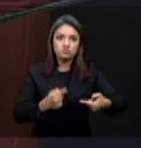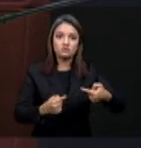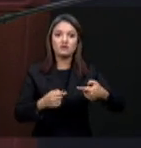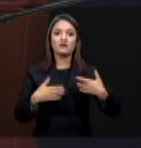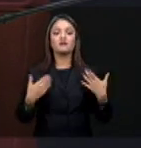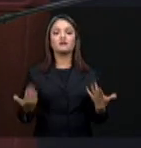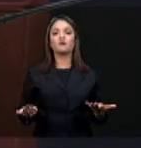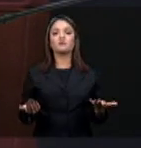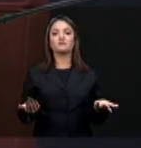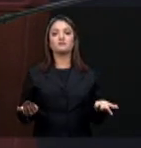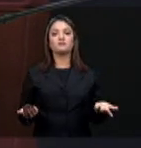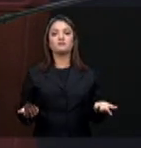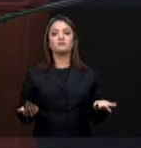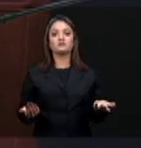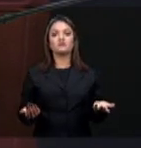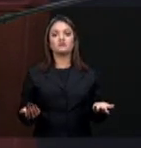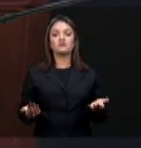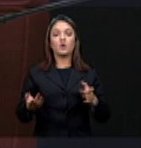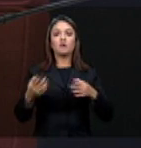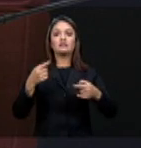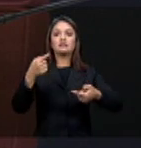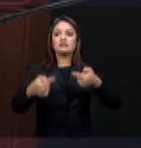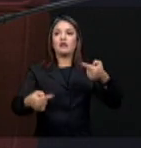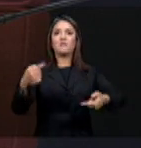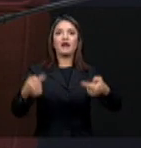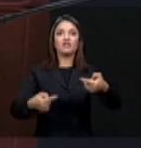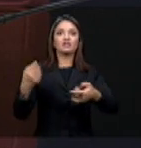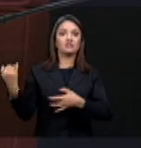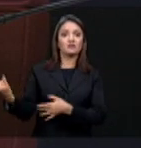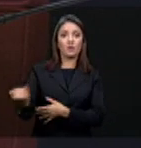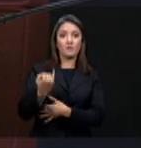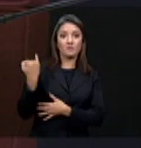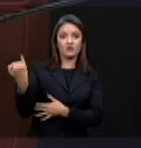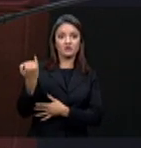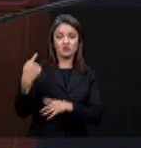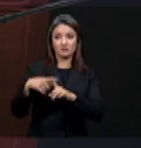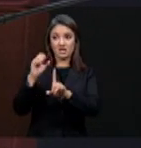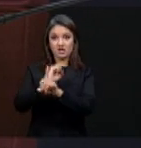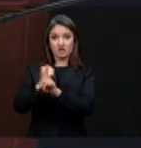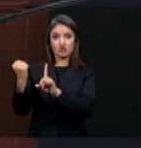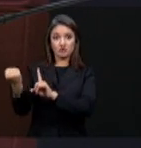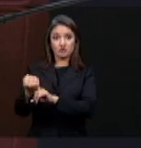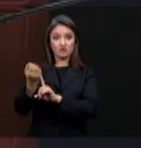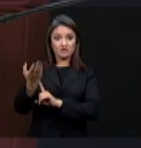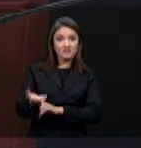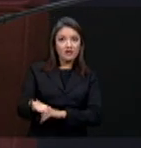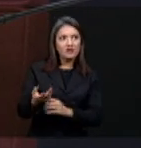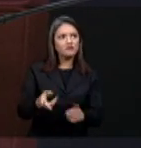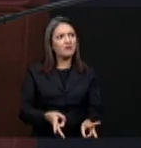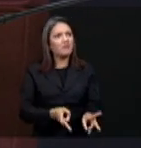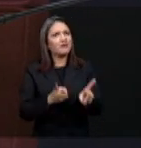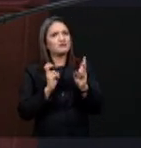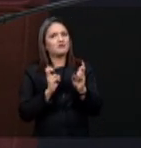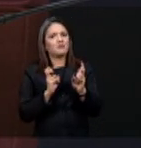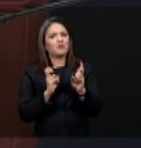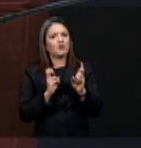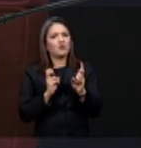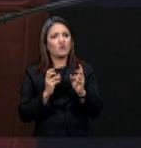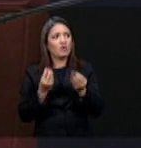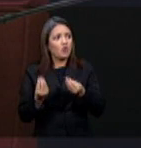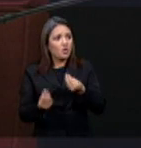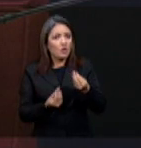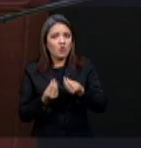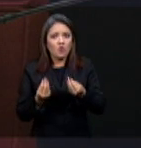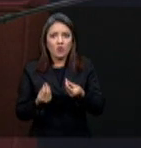essa discussão foi discussão né o debate foi tão relevante porque a sociedade brasileira se deu conta da